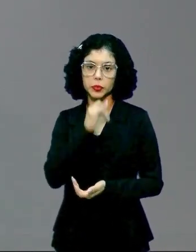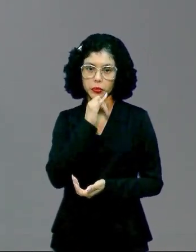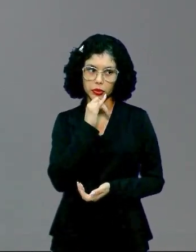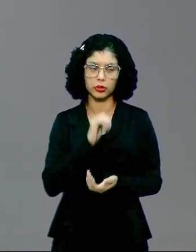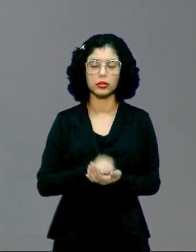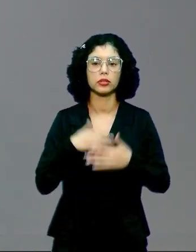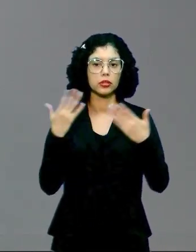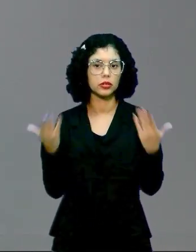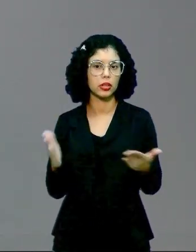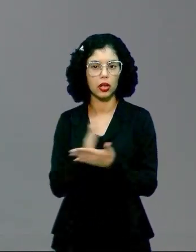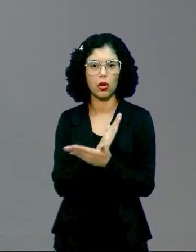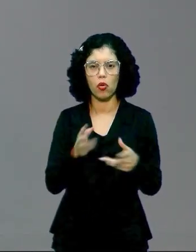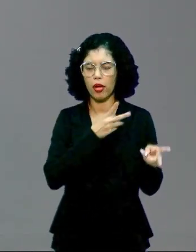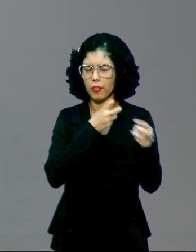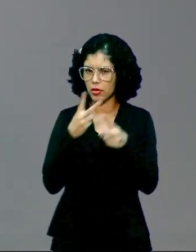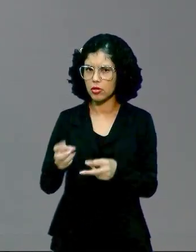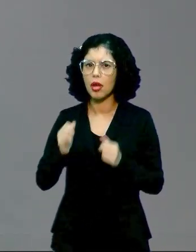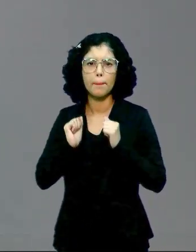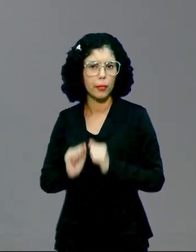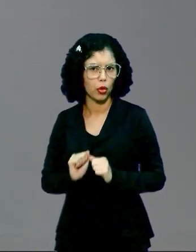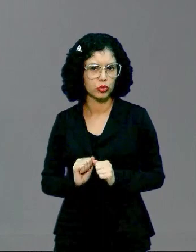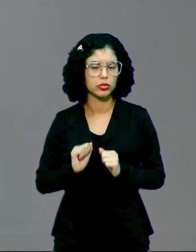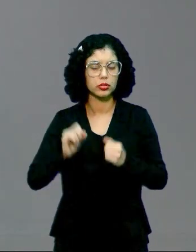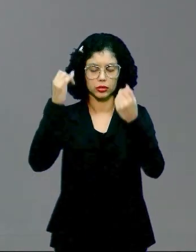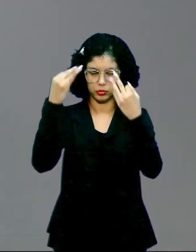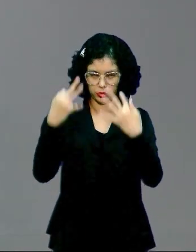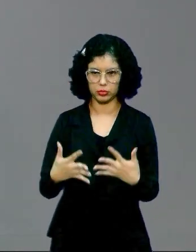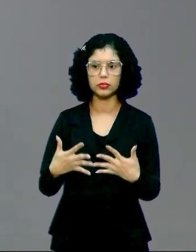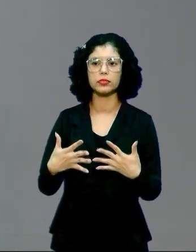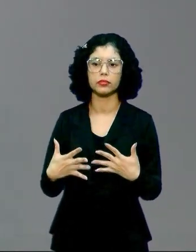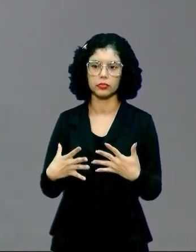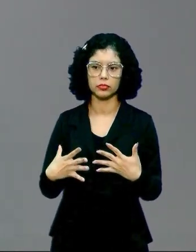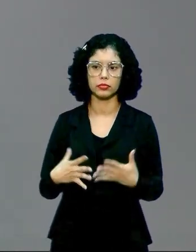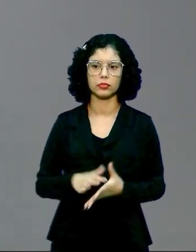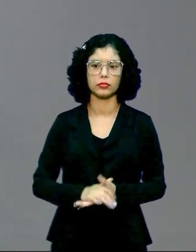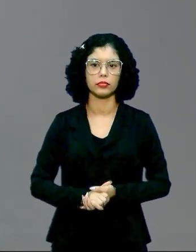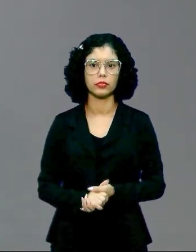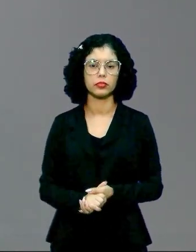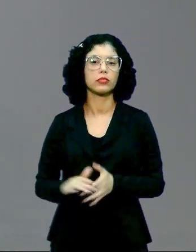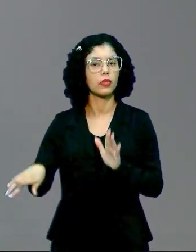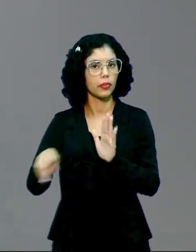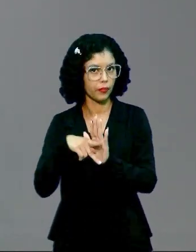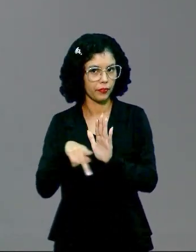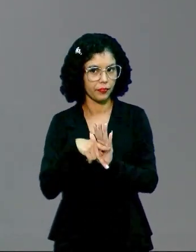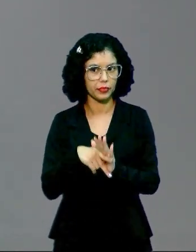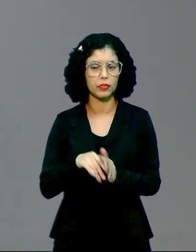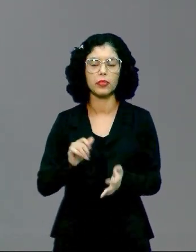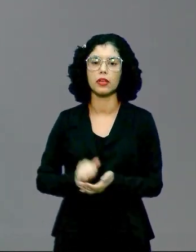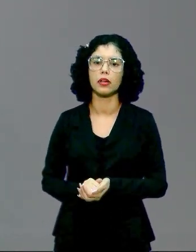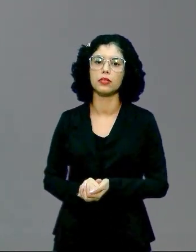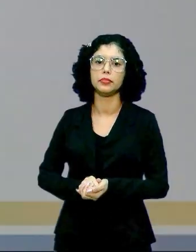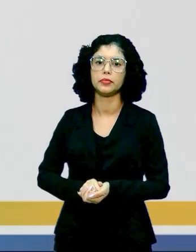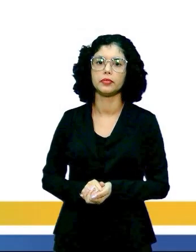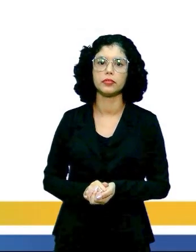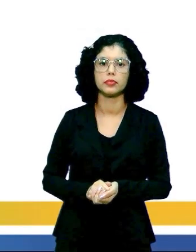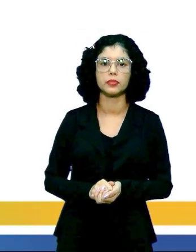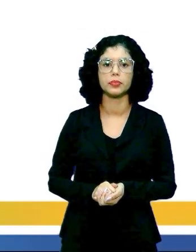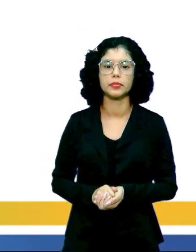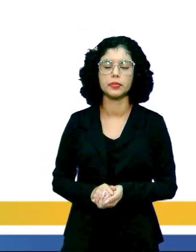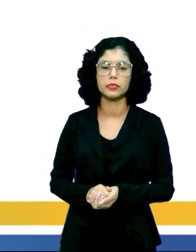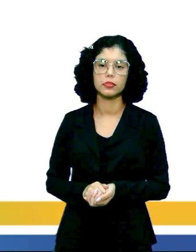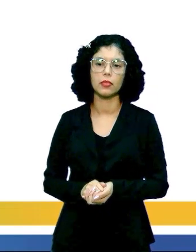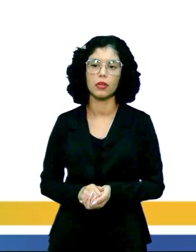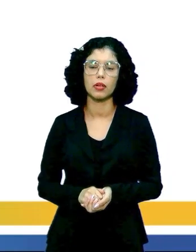Porém, algumas observações podem ser constatadas nesses modelos de Bohr, justamente o salto quântico. Então, olha